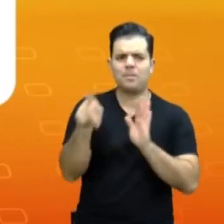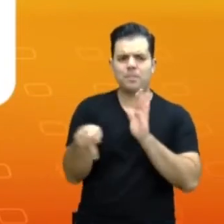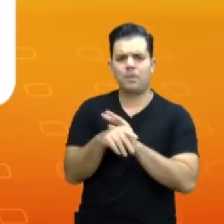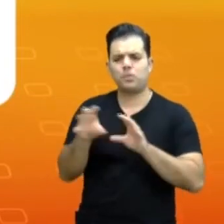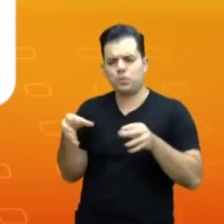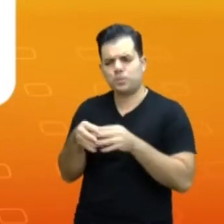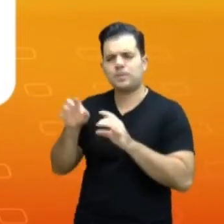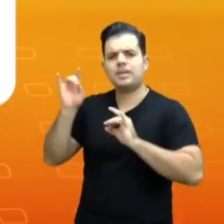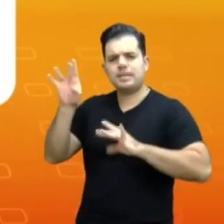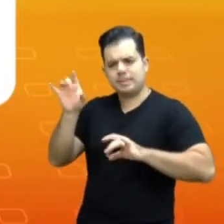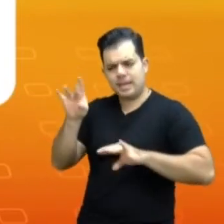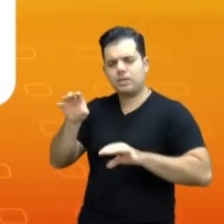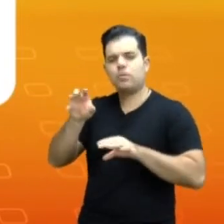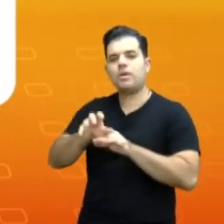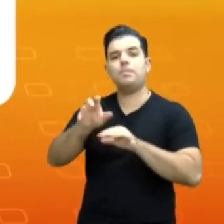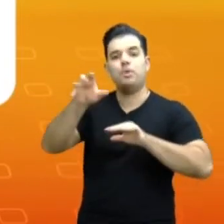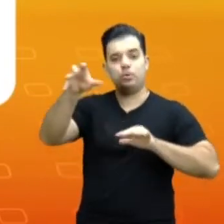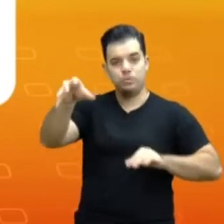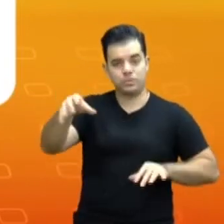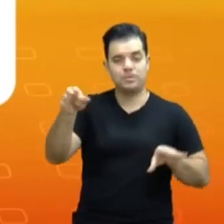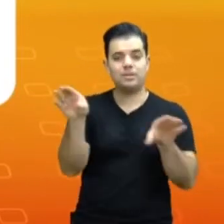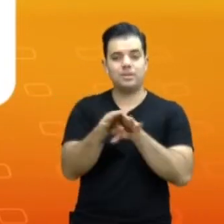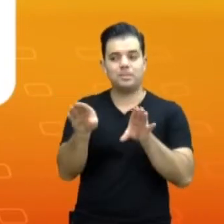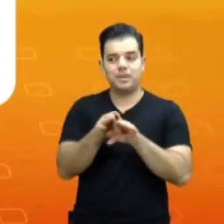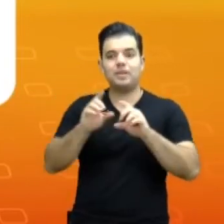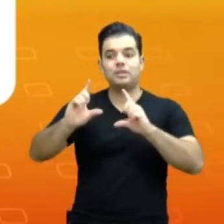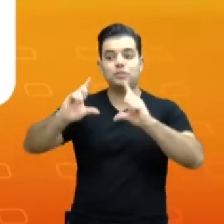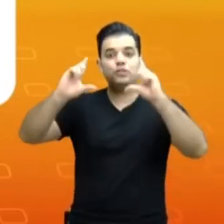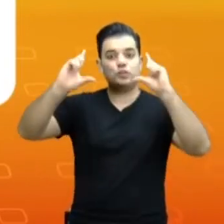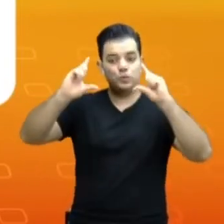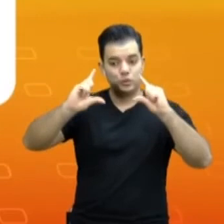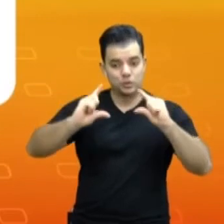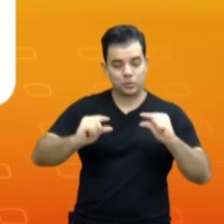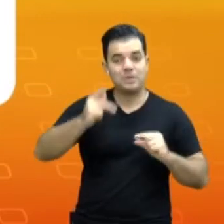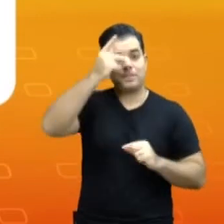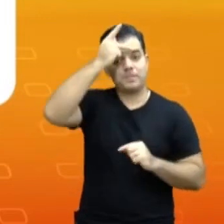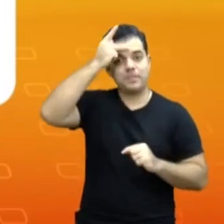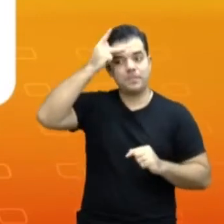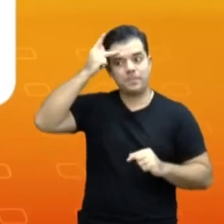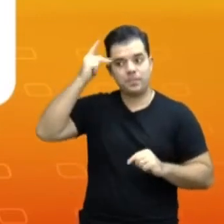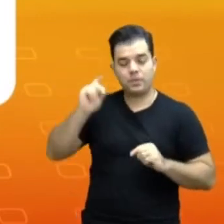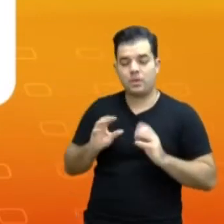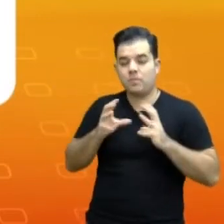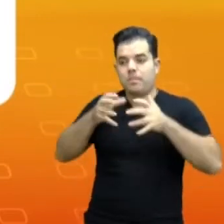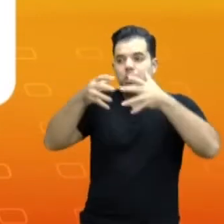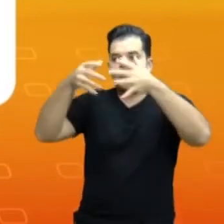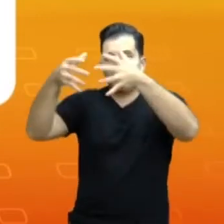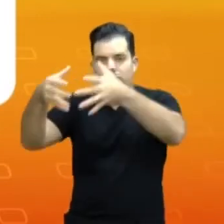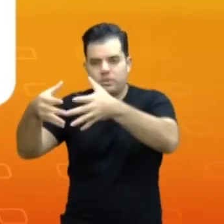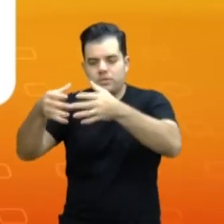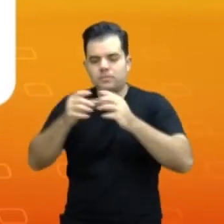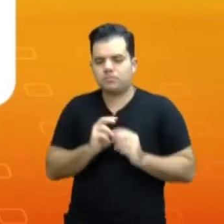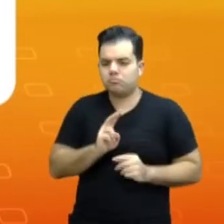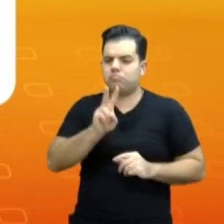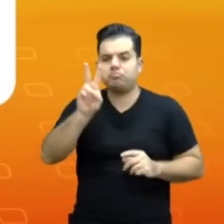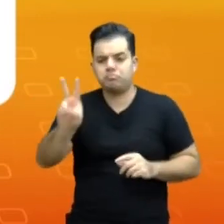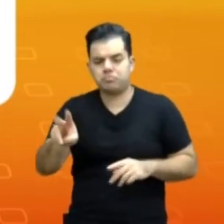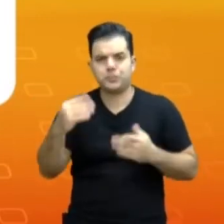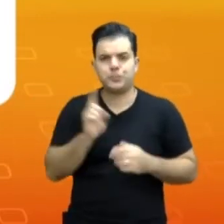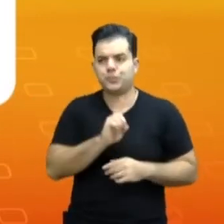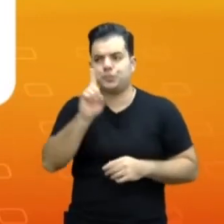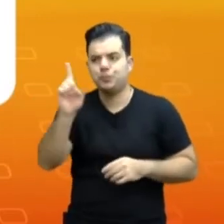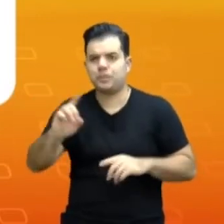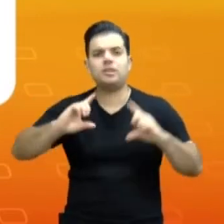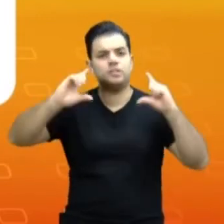técnica de acontecer remotamente e de diminuir a presença técnica, pelo menos da parte técnica, talvez não editorial,